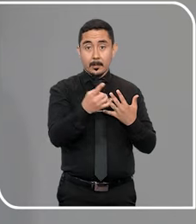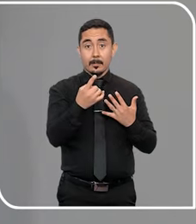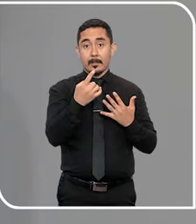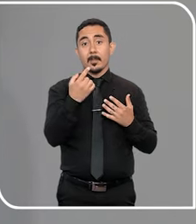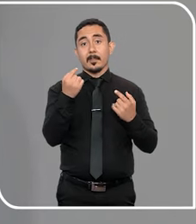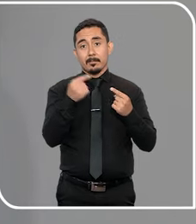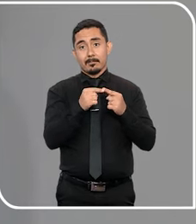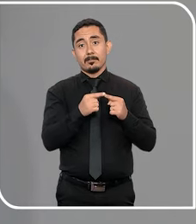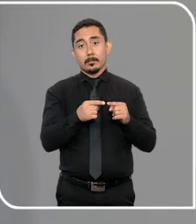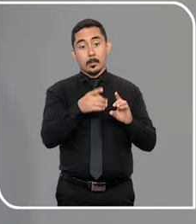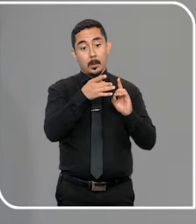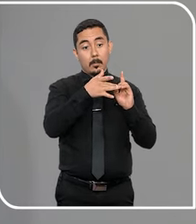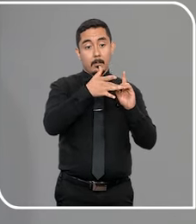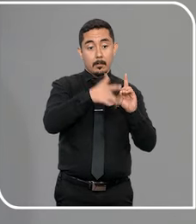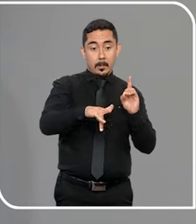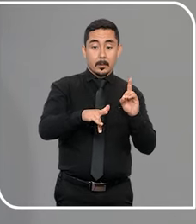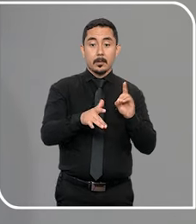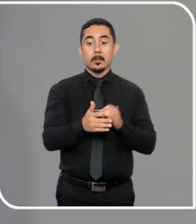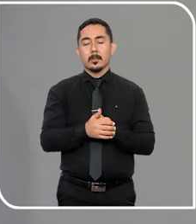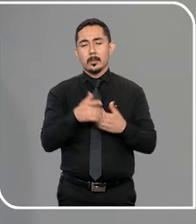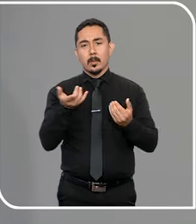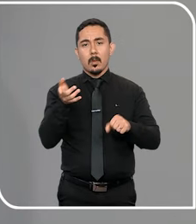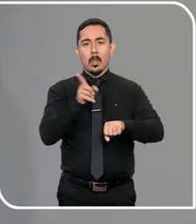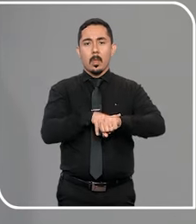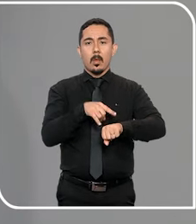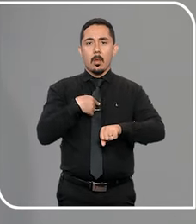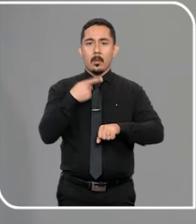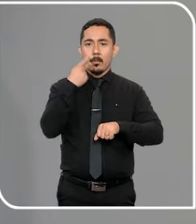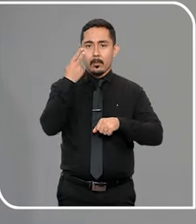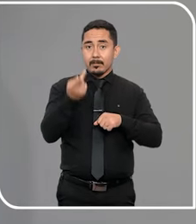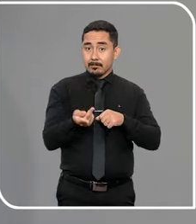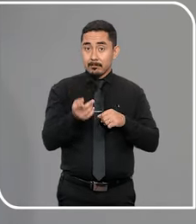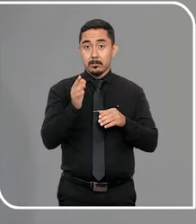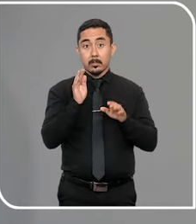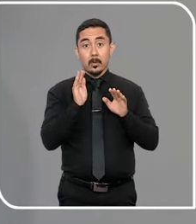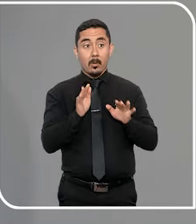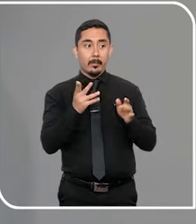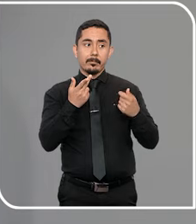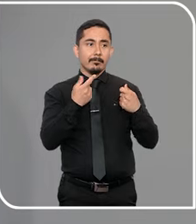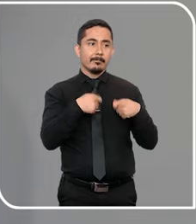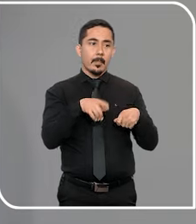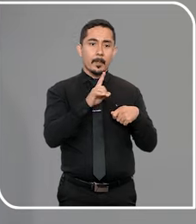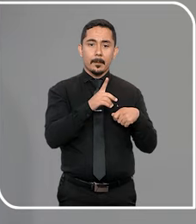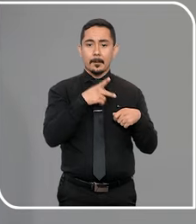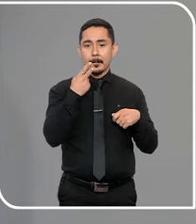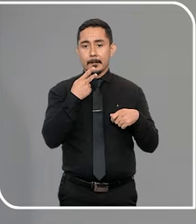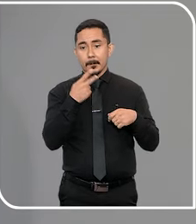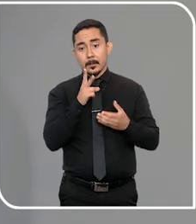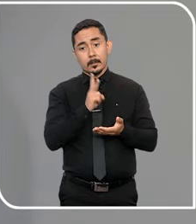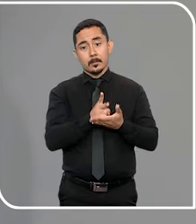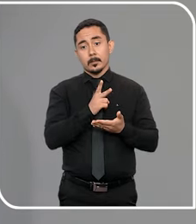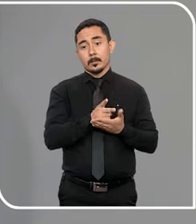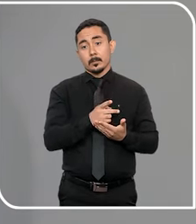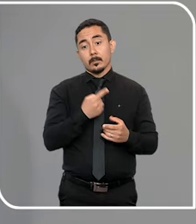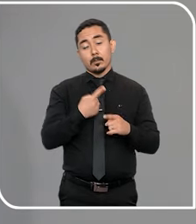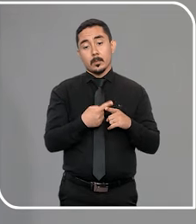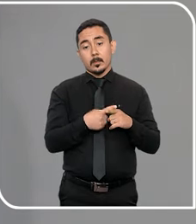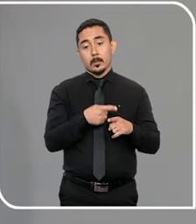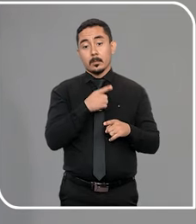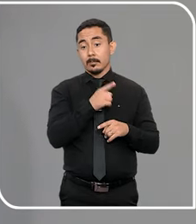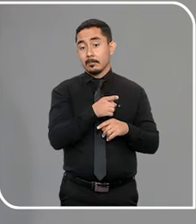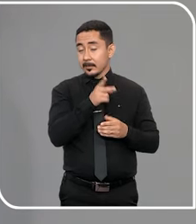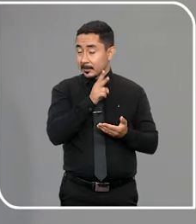né É É o capacitismo Então na hora eu falei muito assim pro meu filho filho adianta a gente falar e a gente vai falar